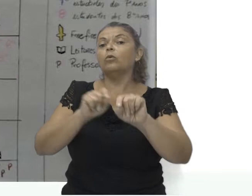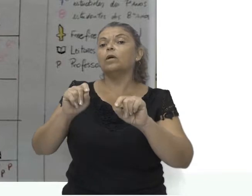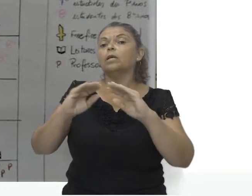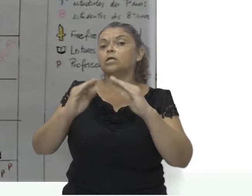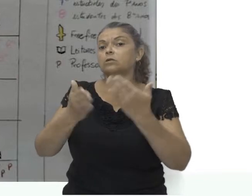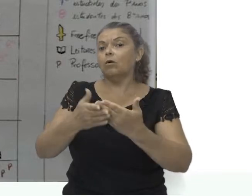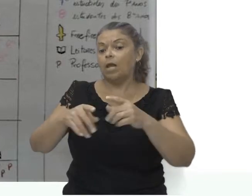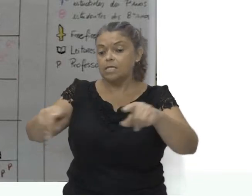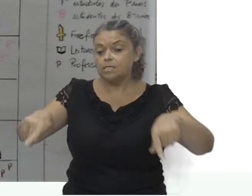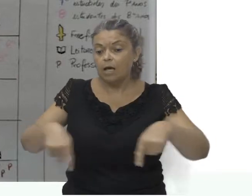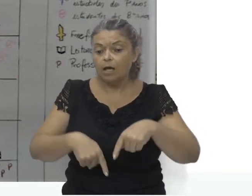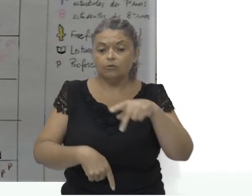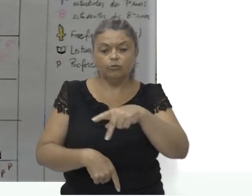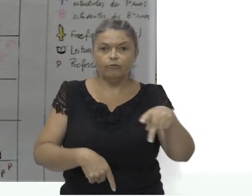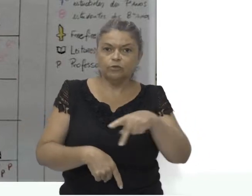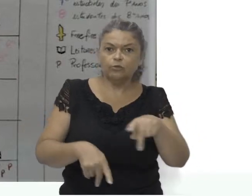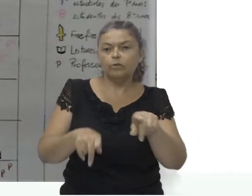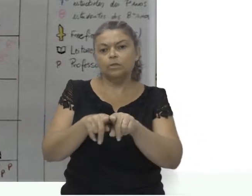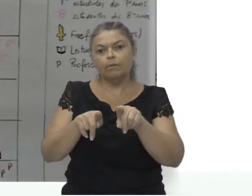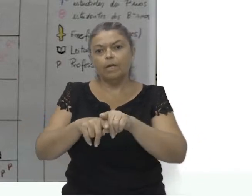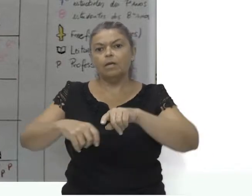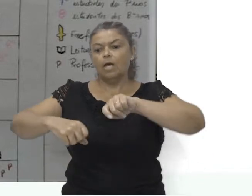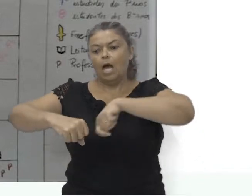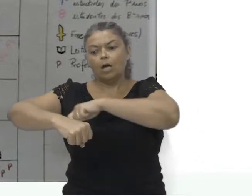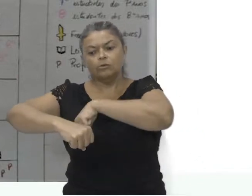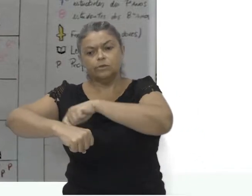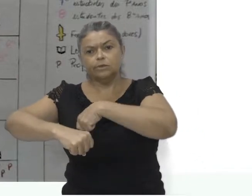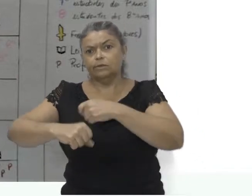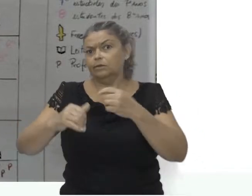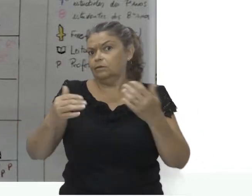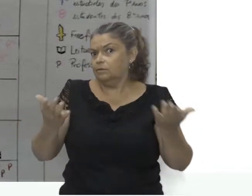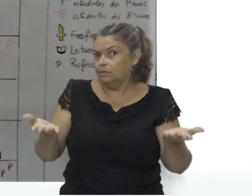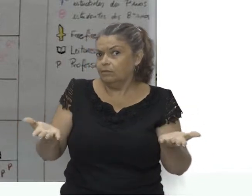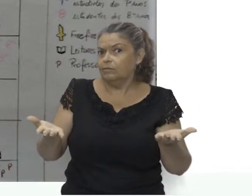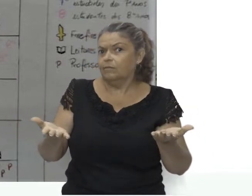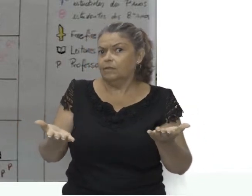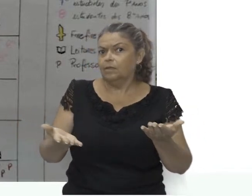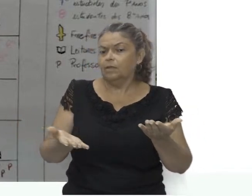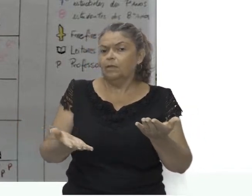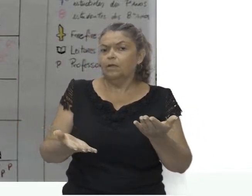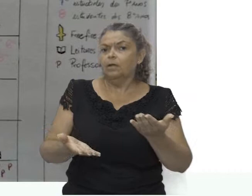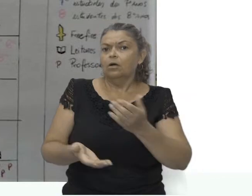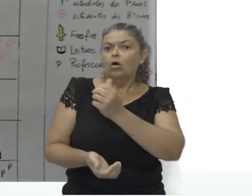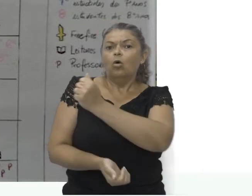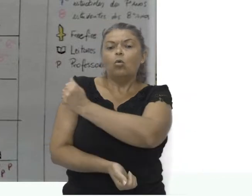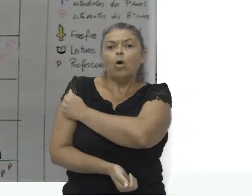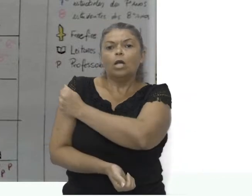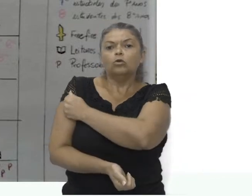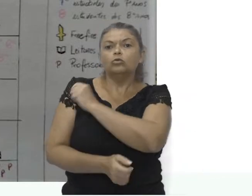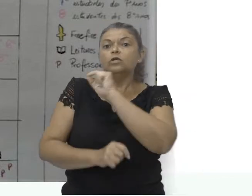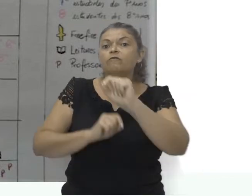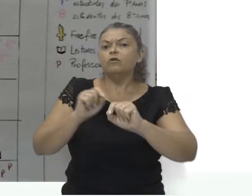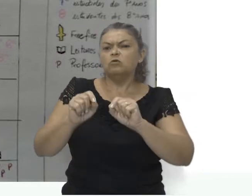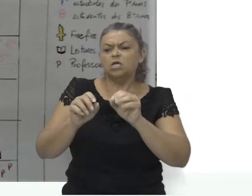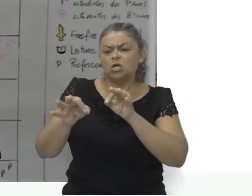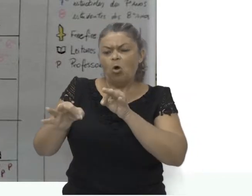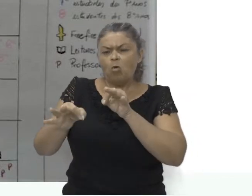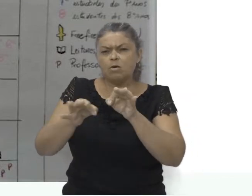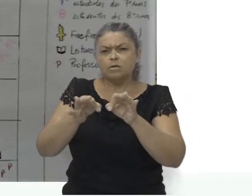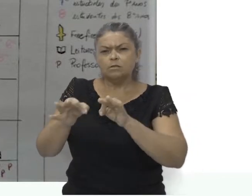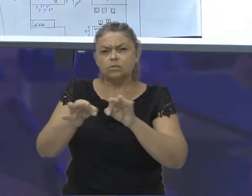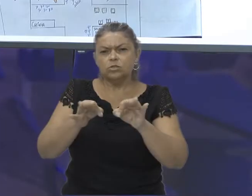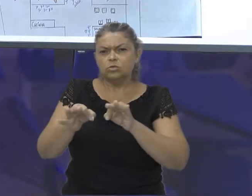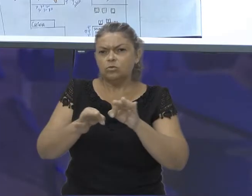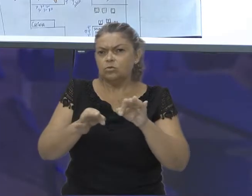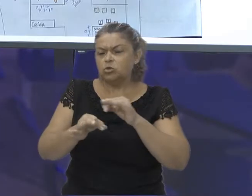dos professores, enfim. Esse nosso aluno, ele organizou o espaço escolar